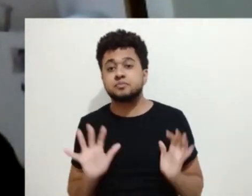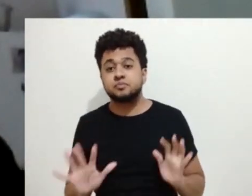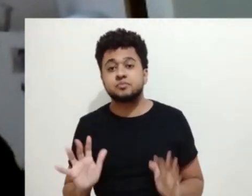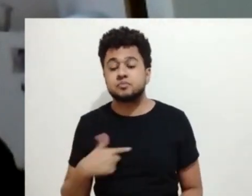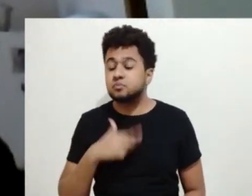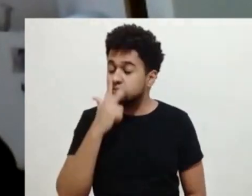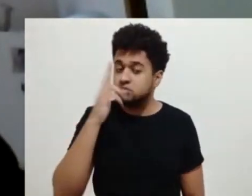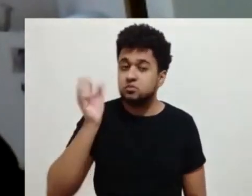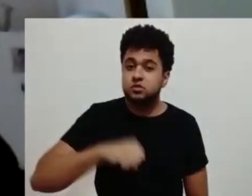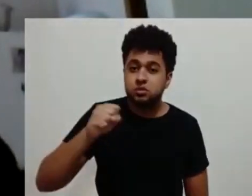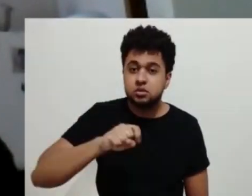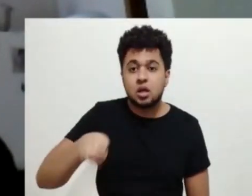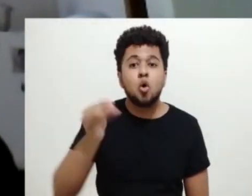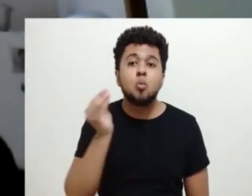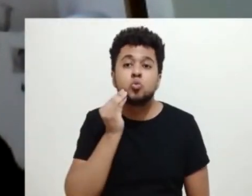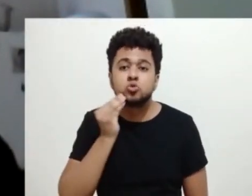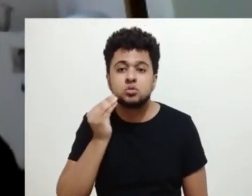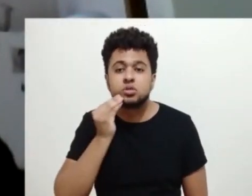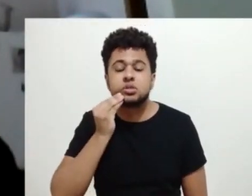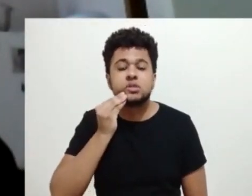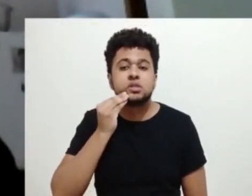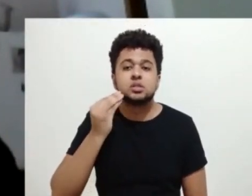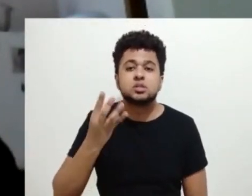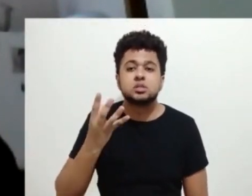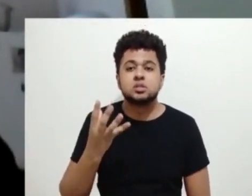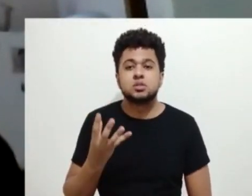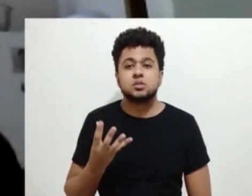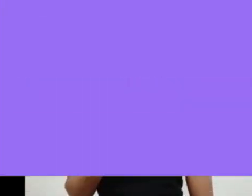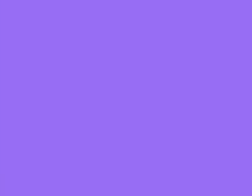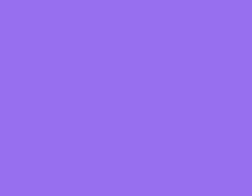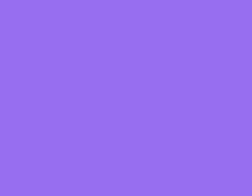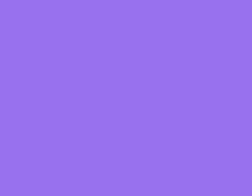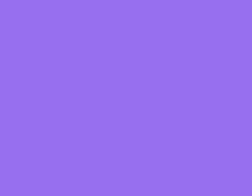saber como é o futuro, né, como seria o futuro.